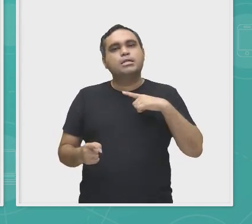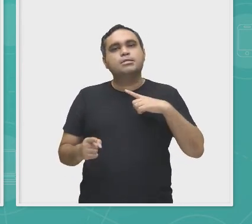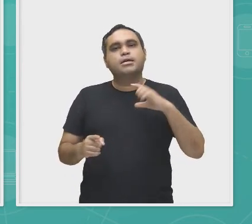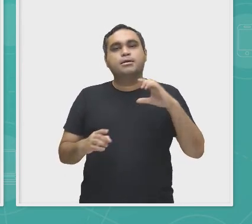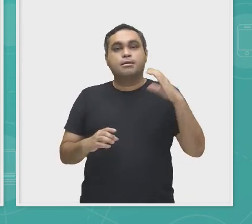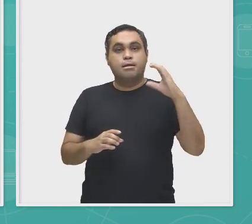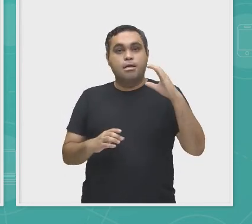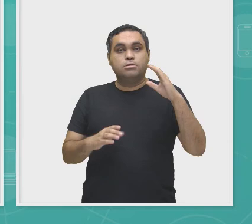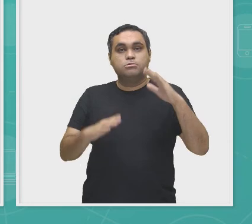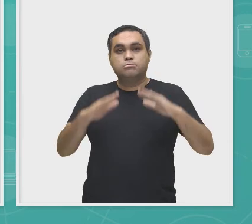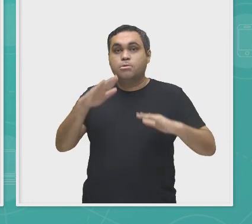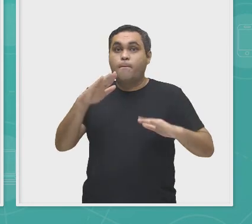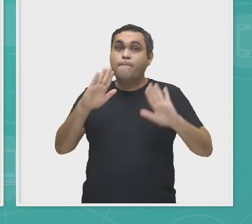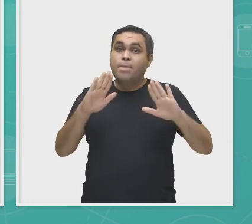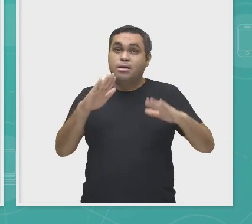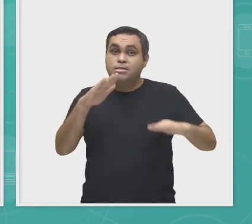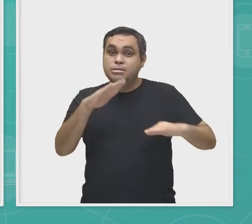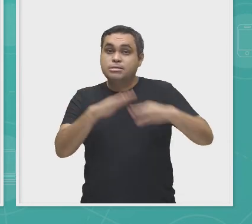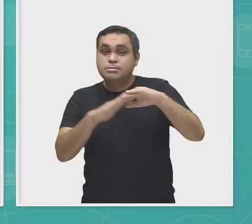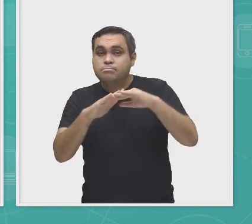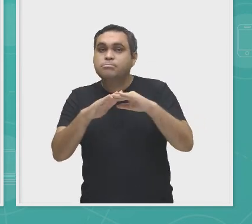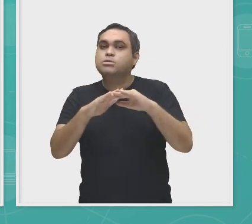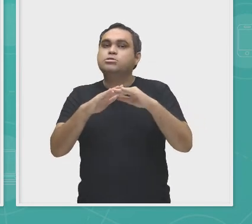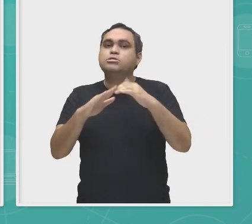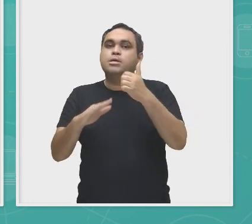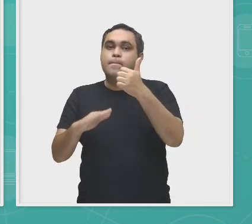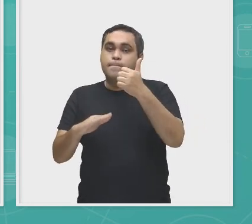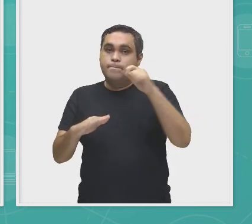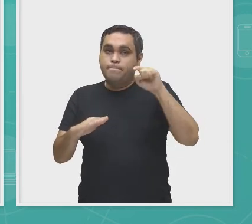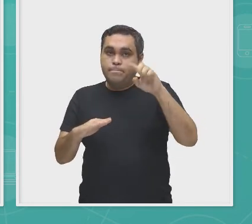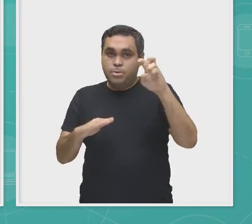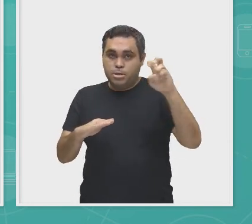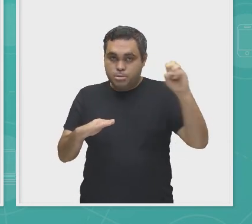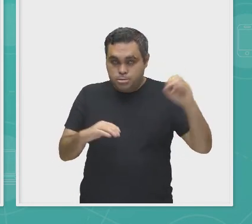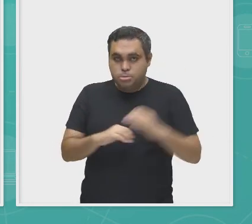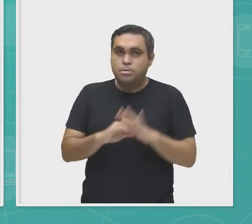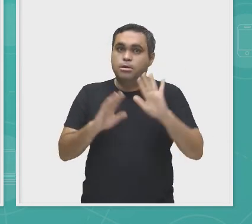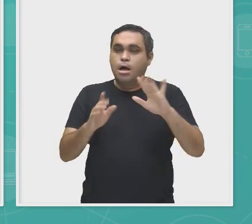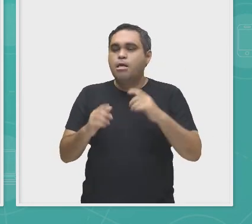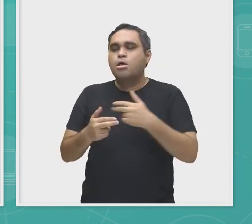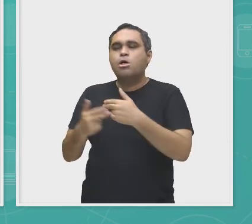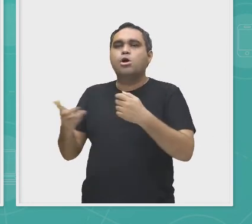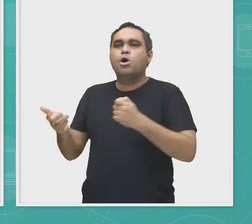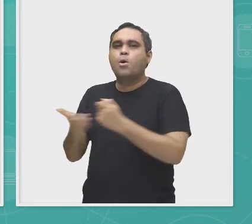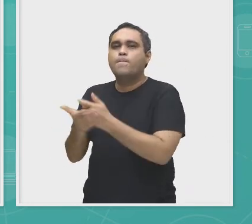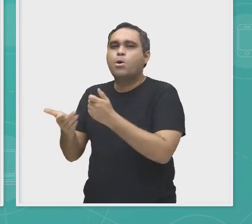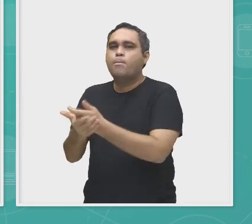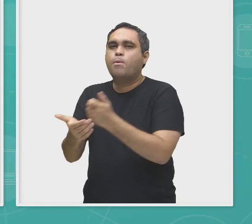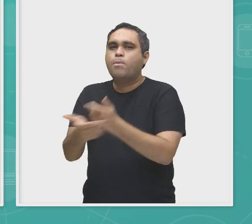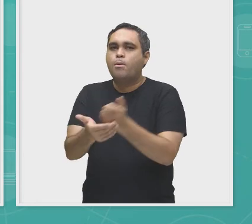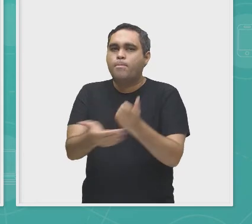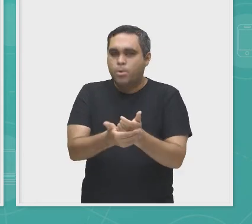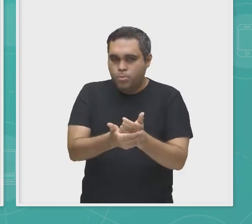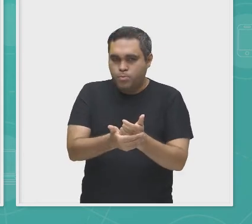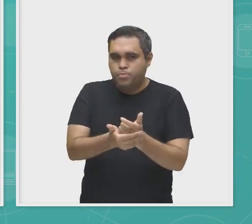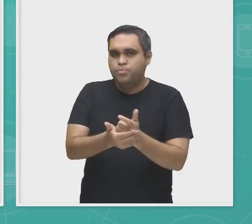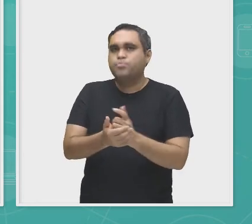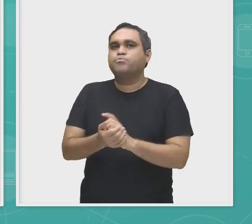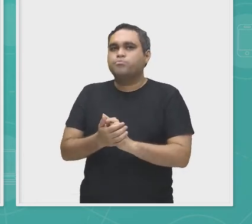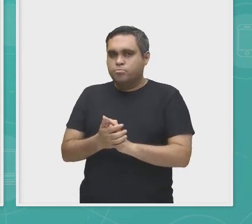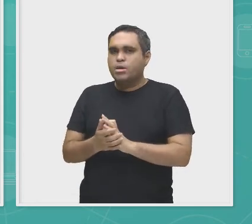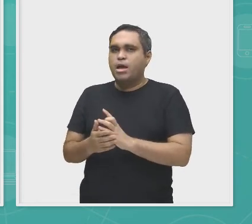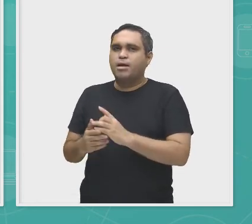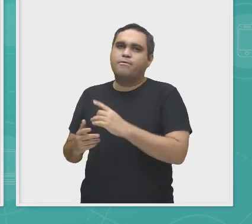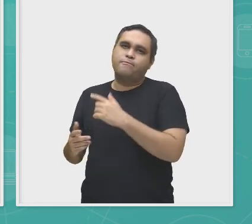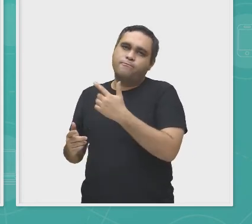de R$ 1.500 e realizou a seguinte compra. 1 milheiro de tijolo por R$ 700, 10 sacas